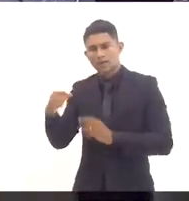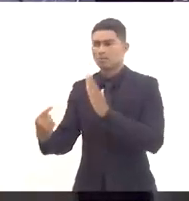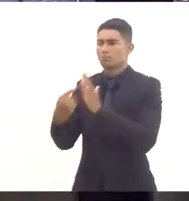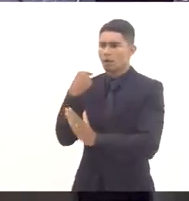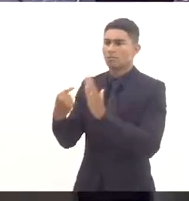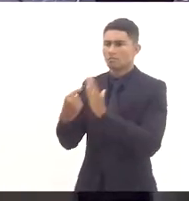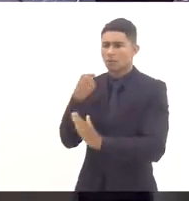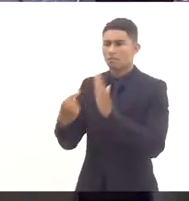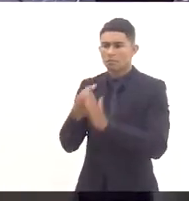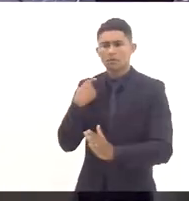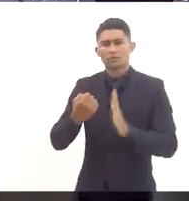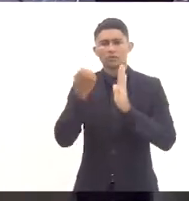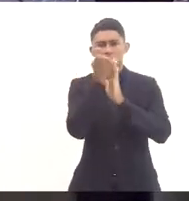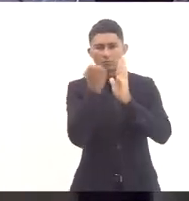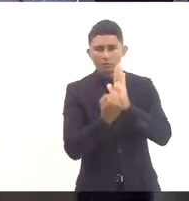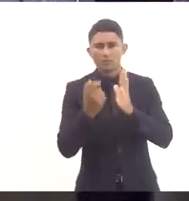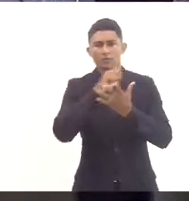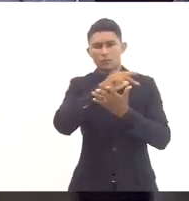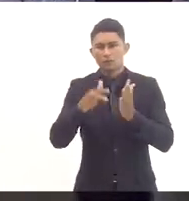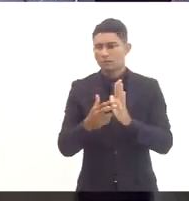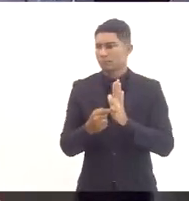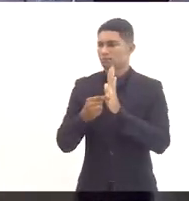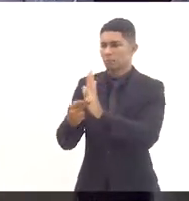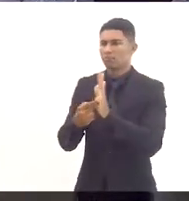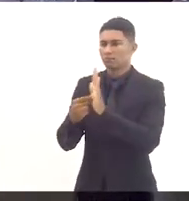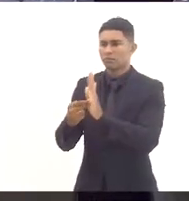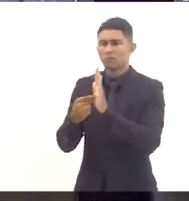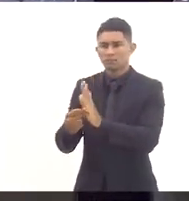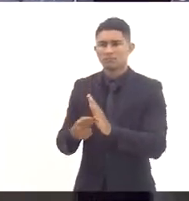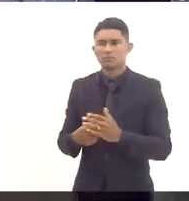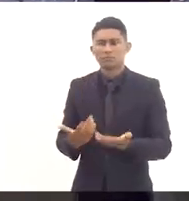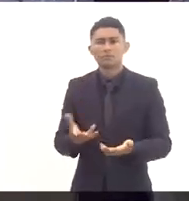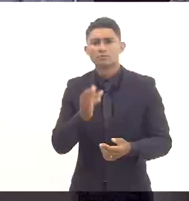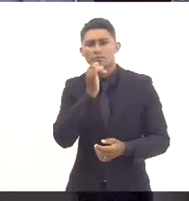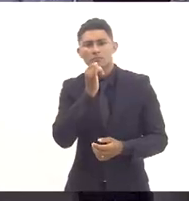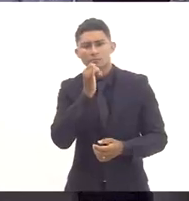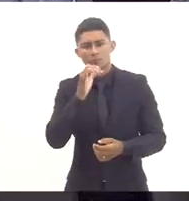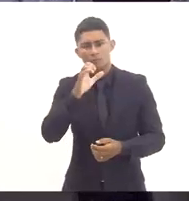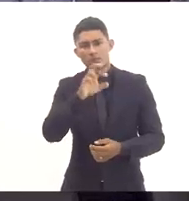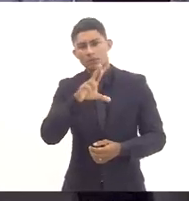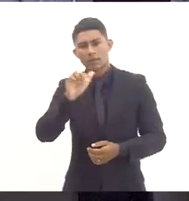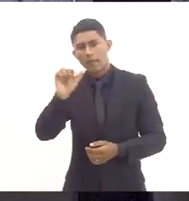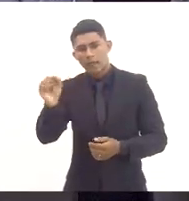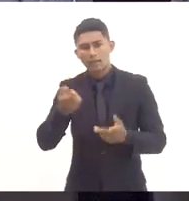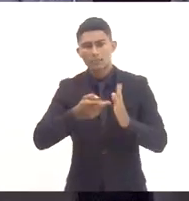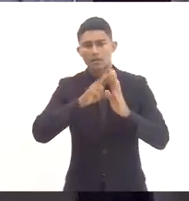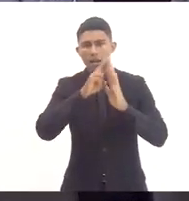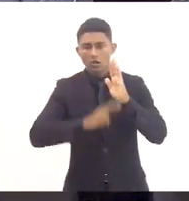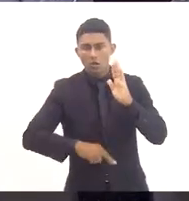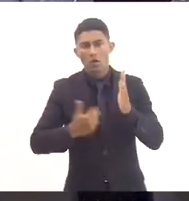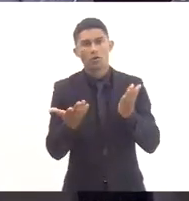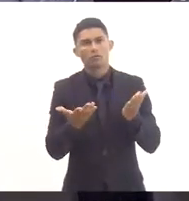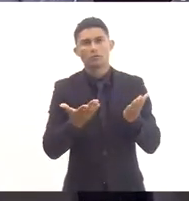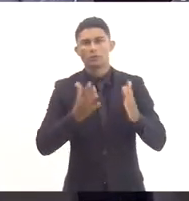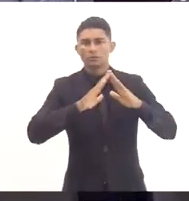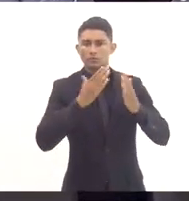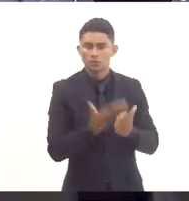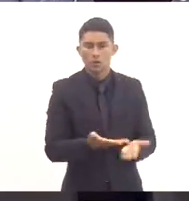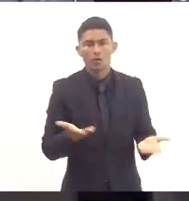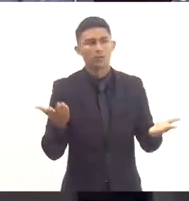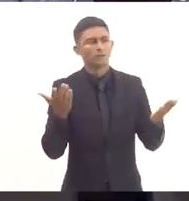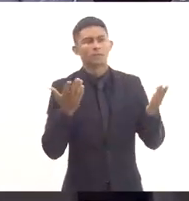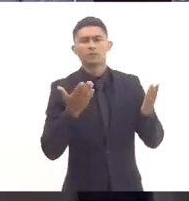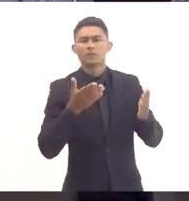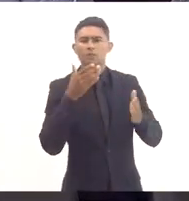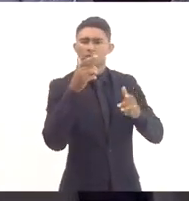entregar tudo que ela quer você vai no Cras pegar relatório do CRAS Você vai na escola você vai